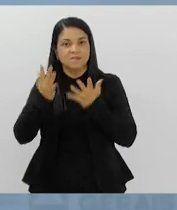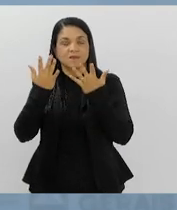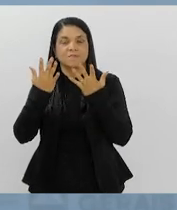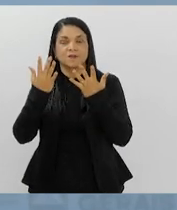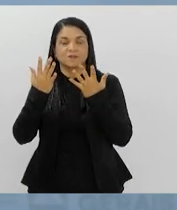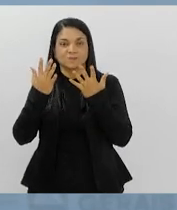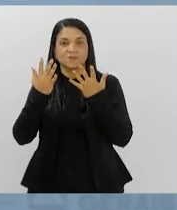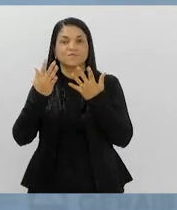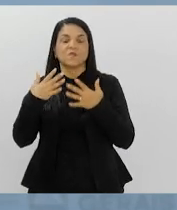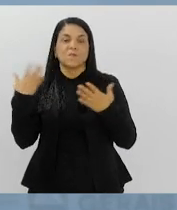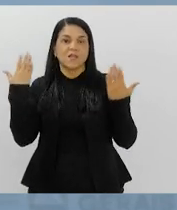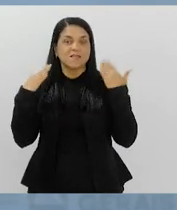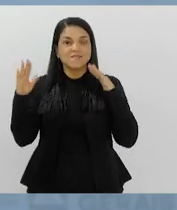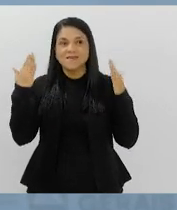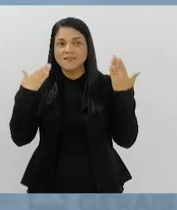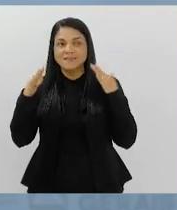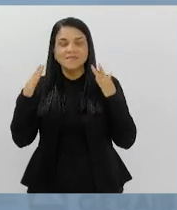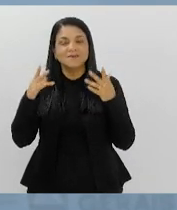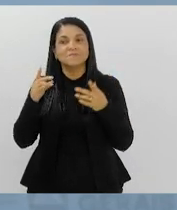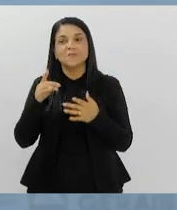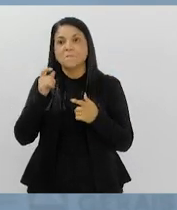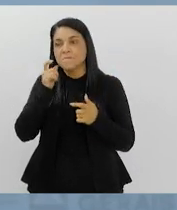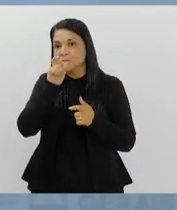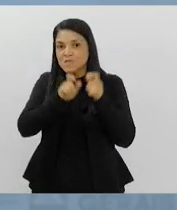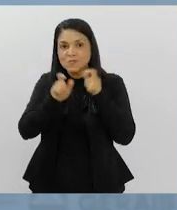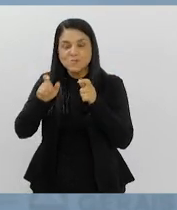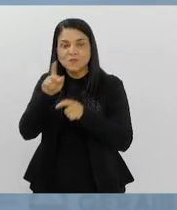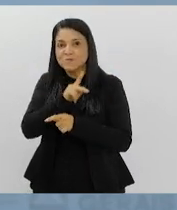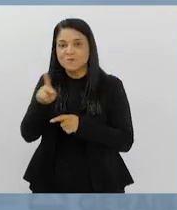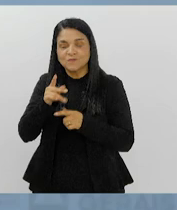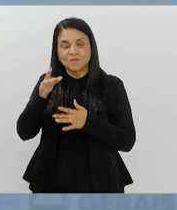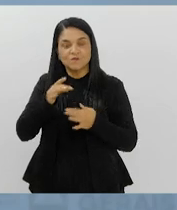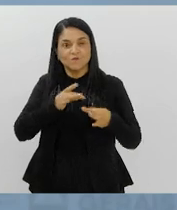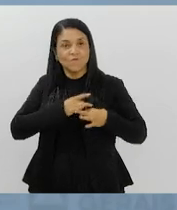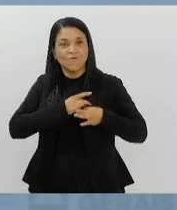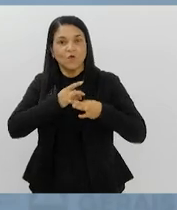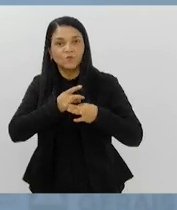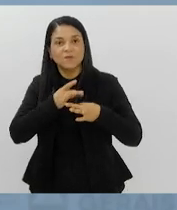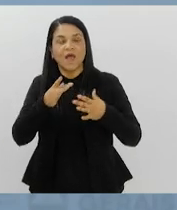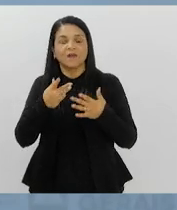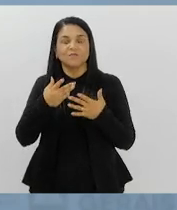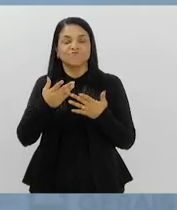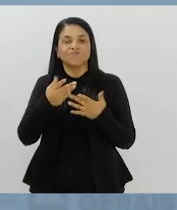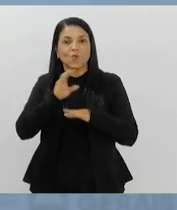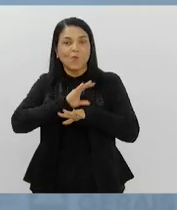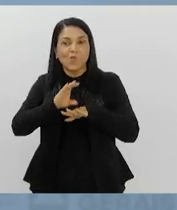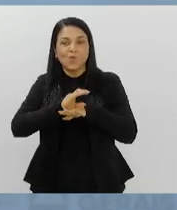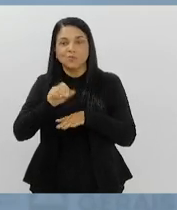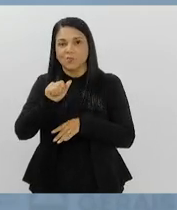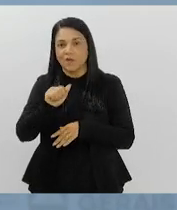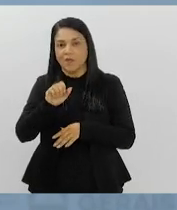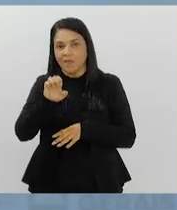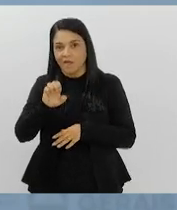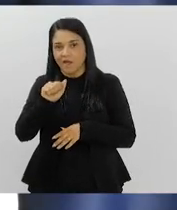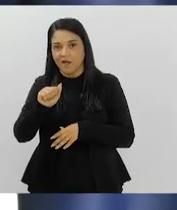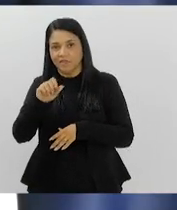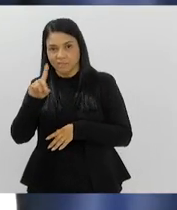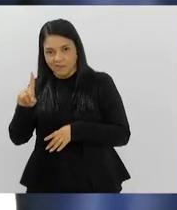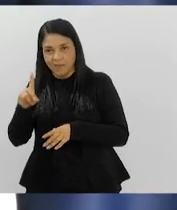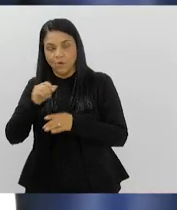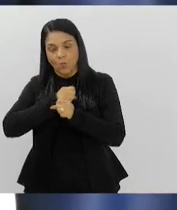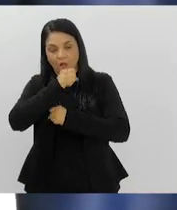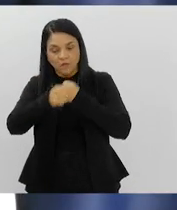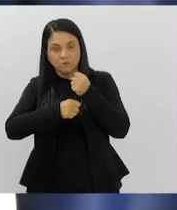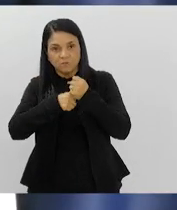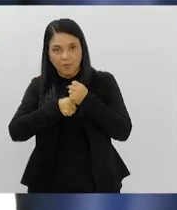uma alegria nossa, né, em ver tantas pessoas interessadas, né, voluntariamente em fazer o curso em EAD. E nós vamos, então, agora, a partir do ano que vem, nós